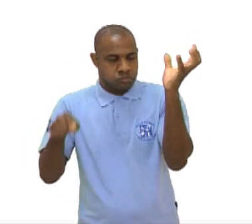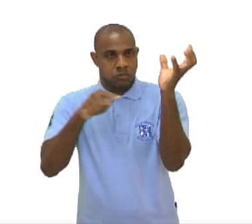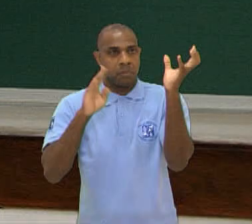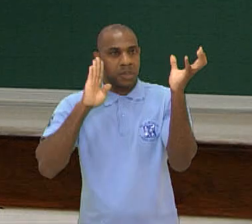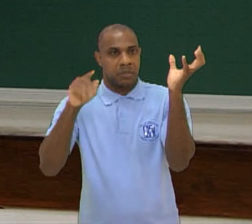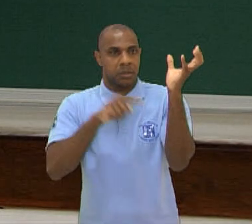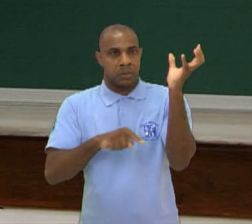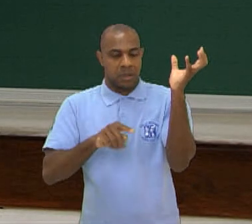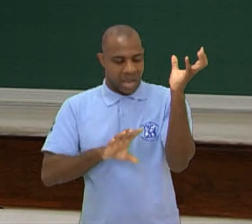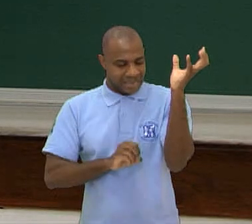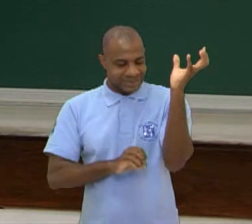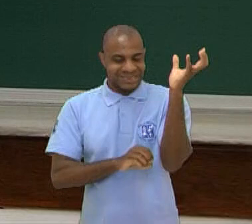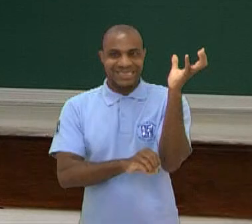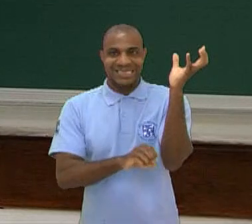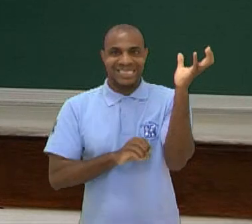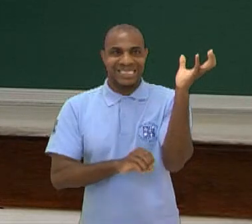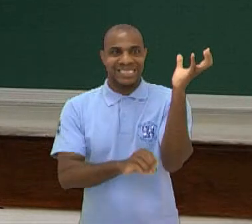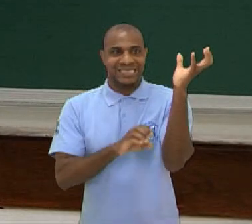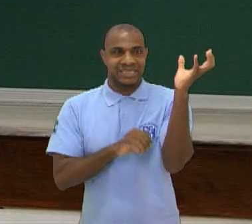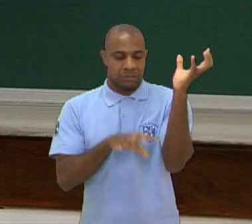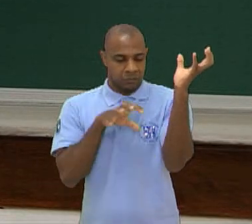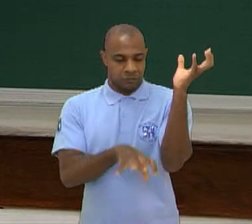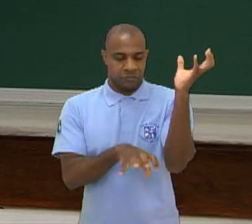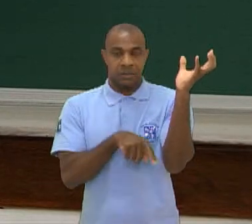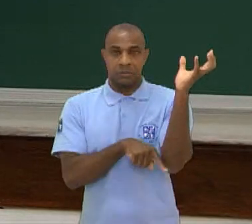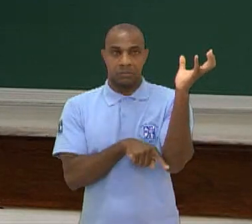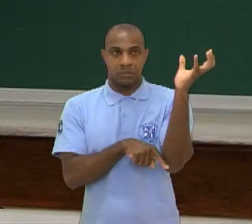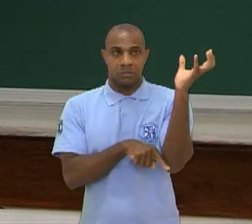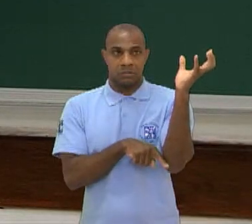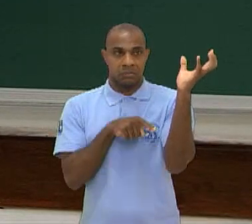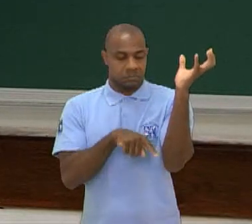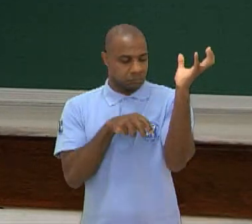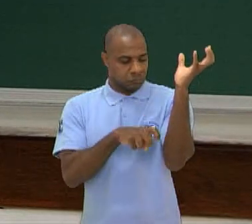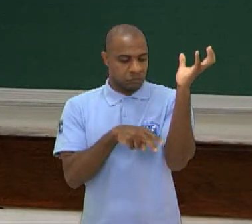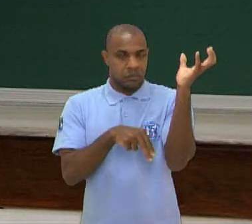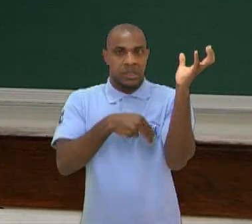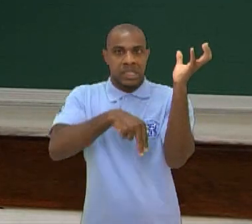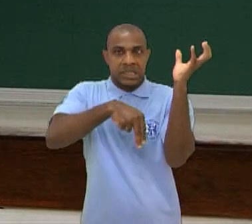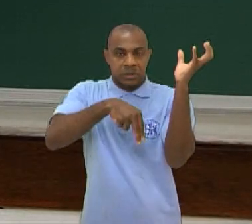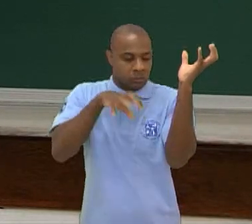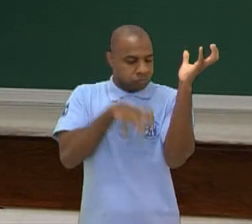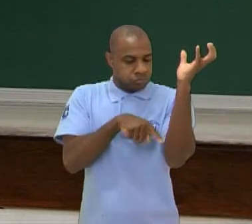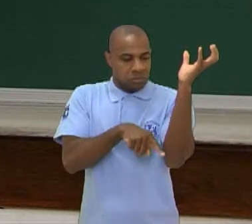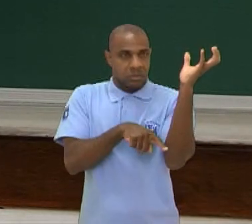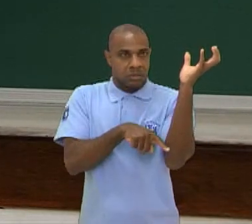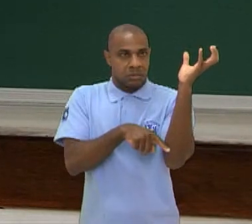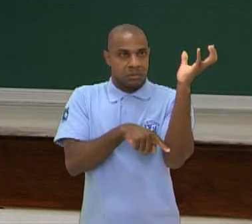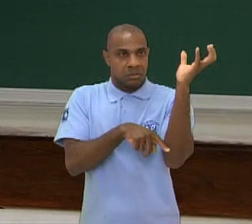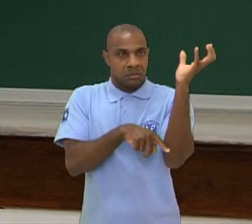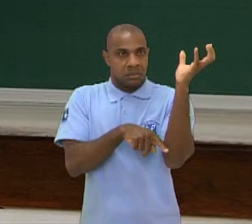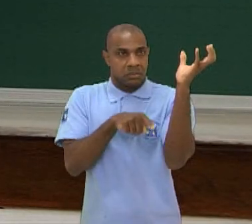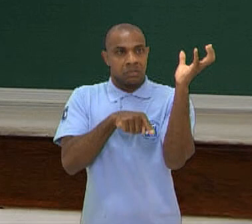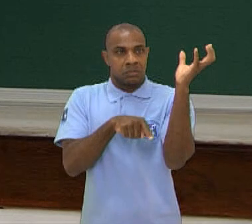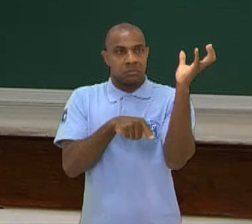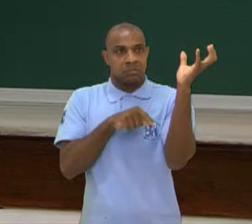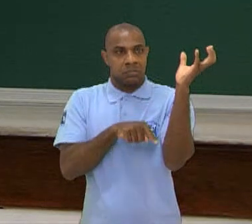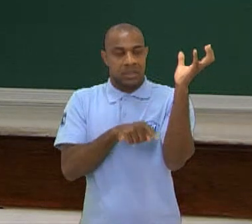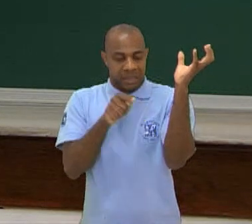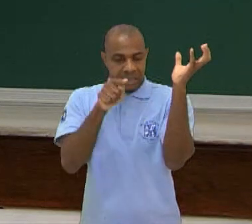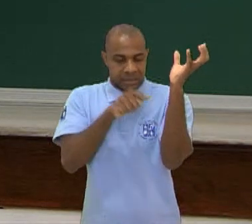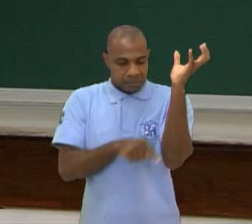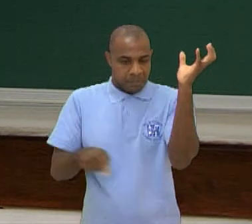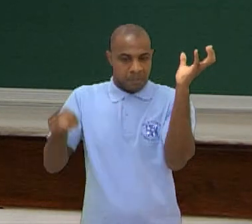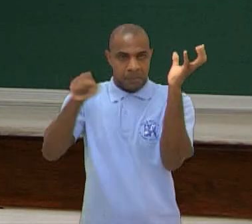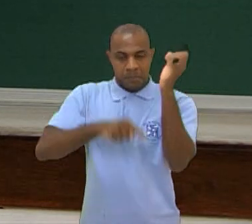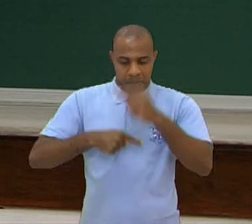ó, bactérias fixadoras. Então, as bactérias, elas fixam o nitrogênio para que os organismos consigam usar. E esse